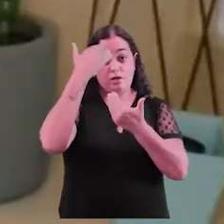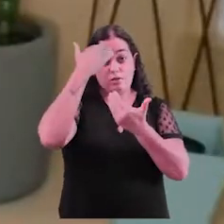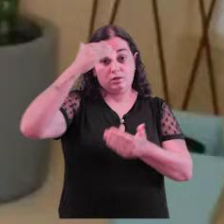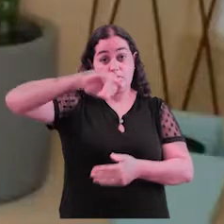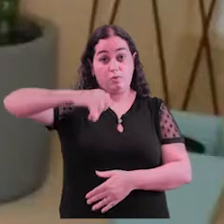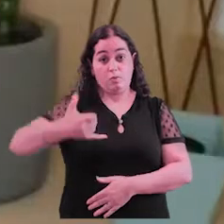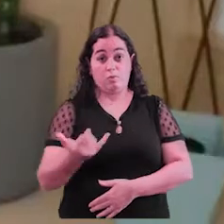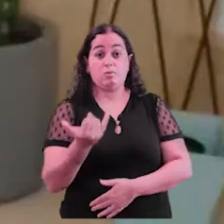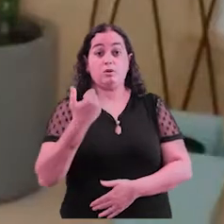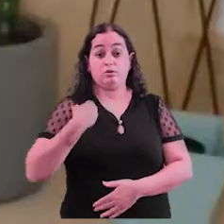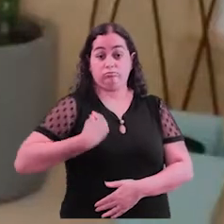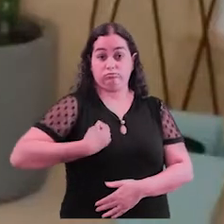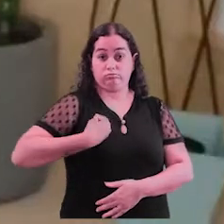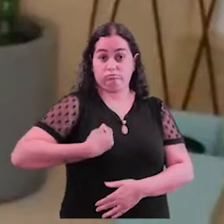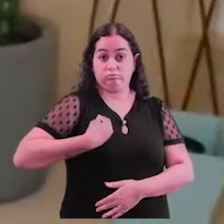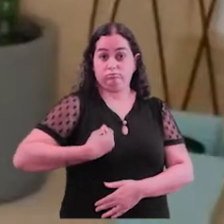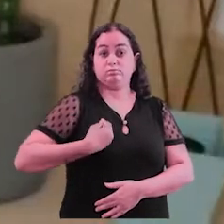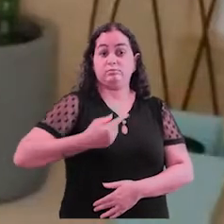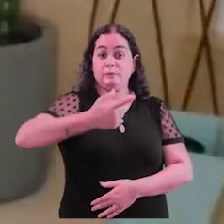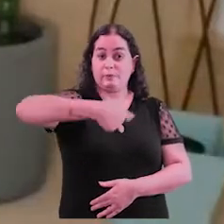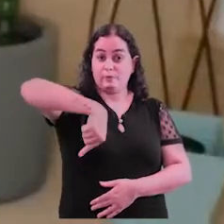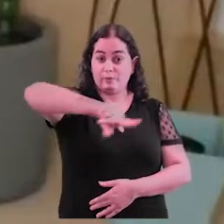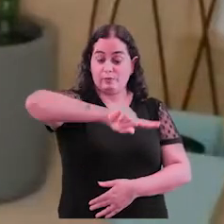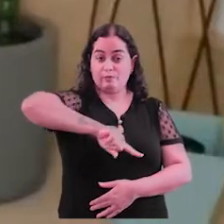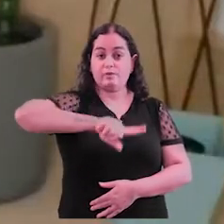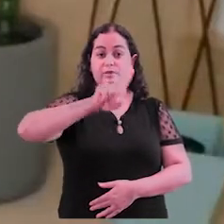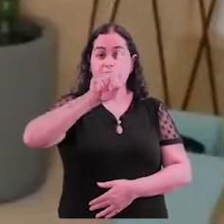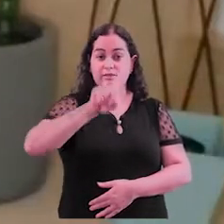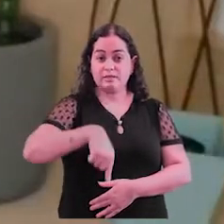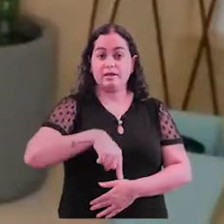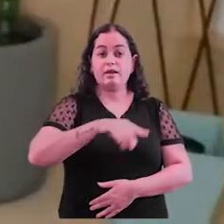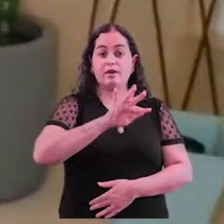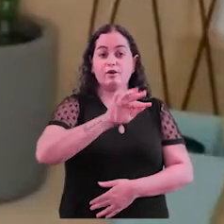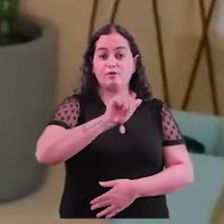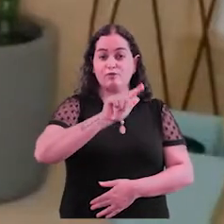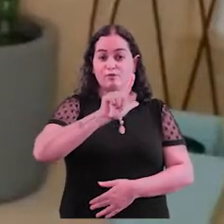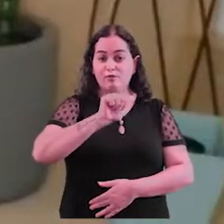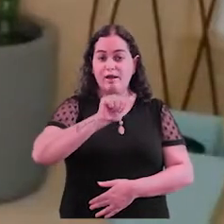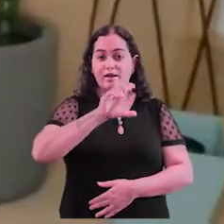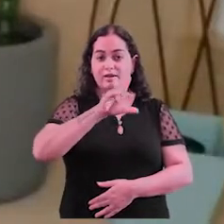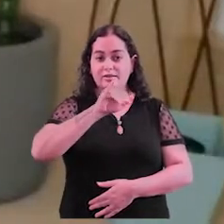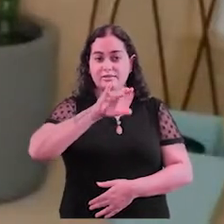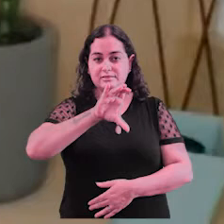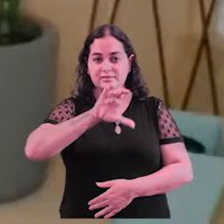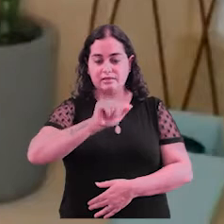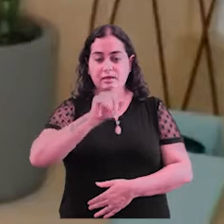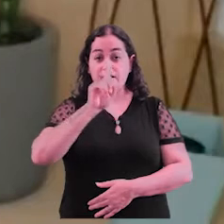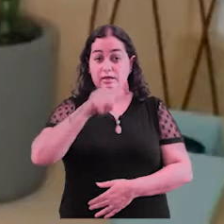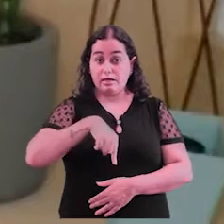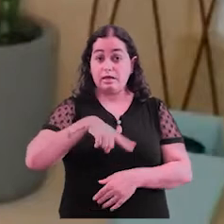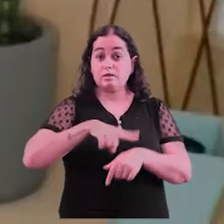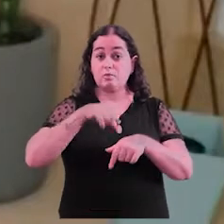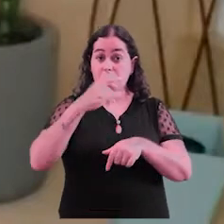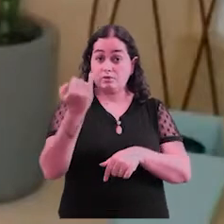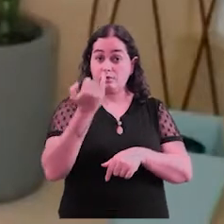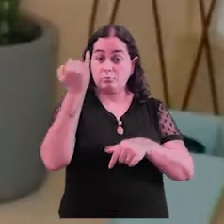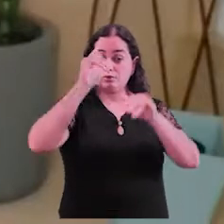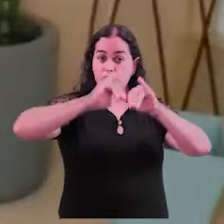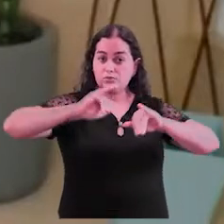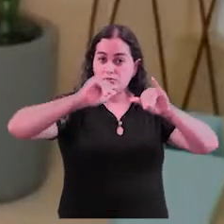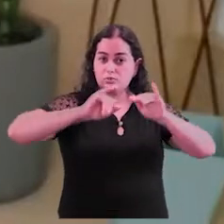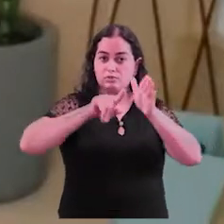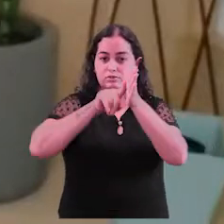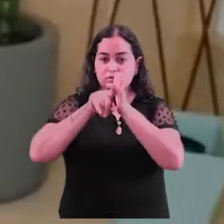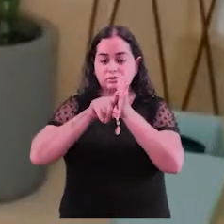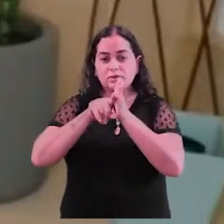agradecer pela oportunidade de estar aqui com vocês nesse nono Fala Ciência, é um evento muito importante para a divulgação científica, para a